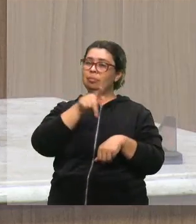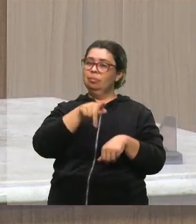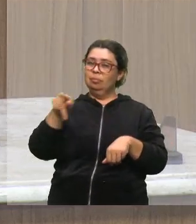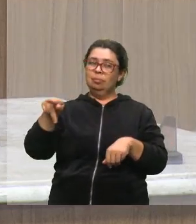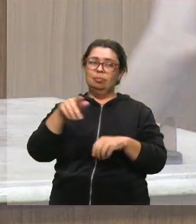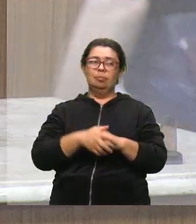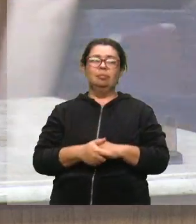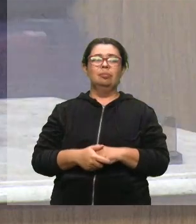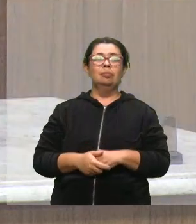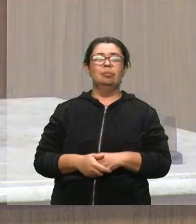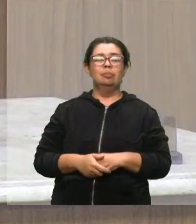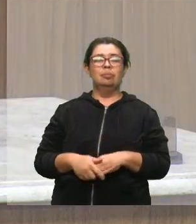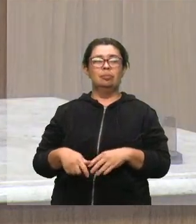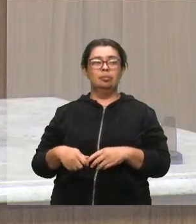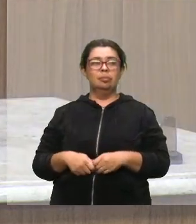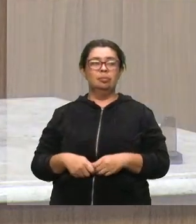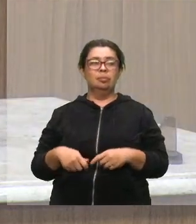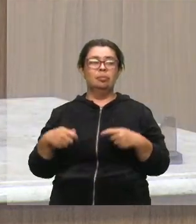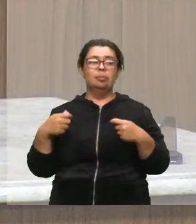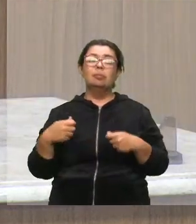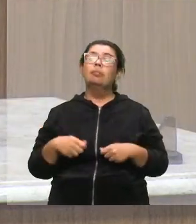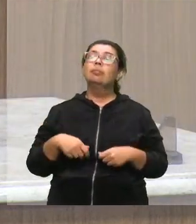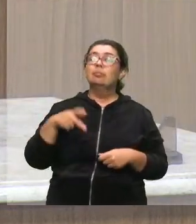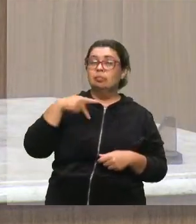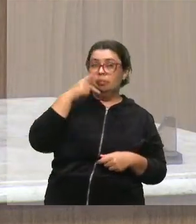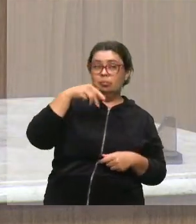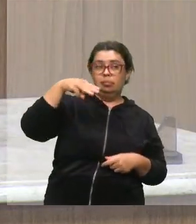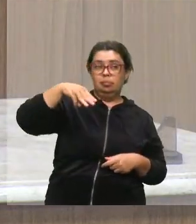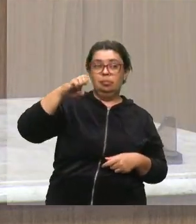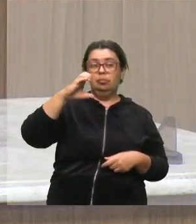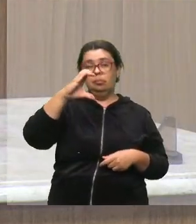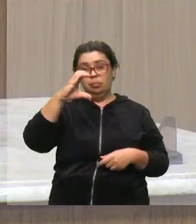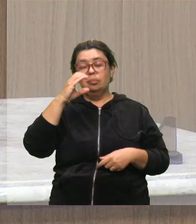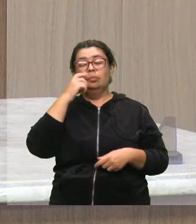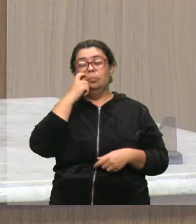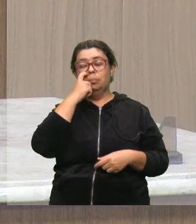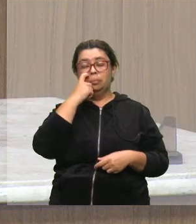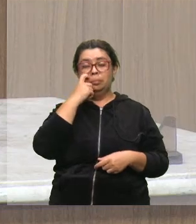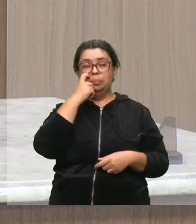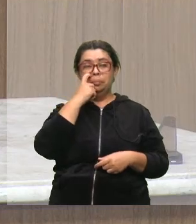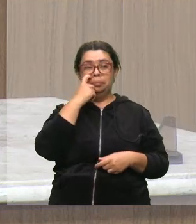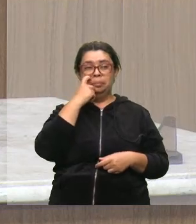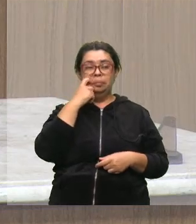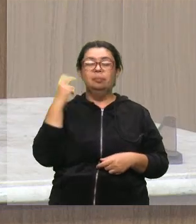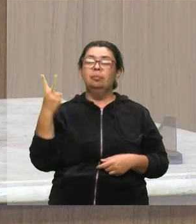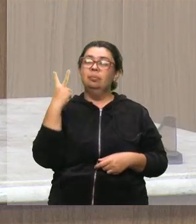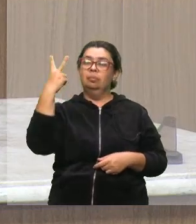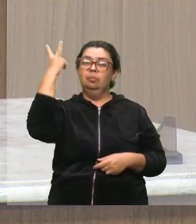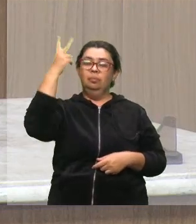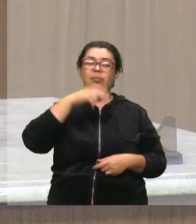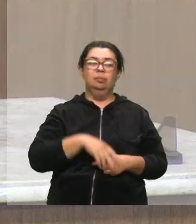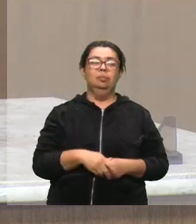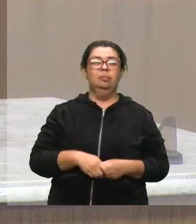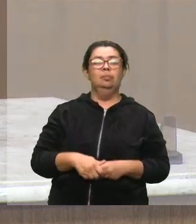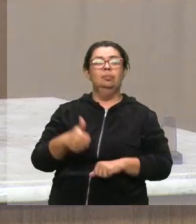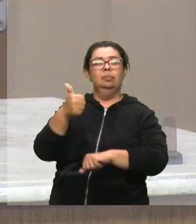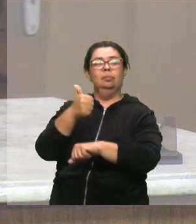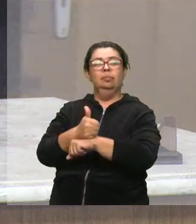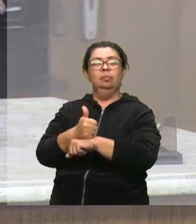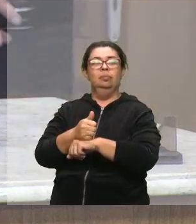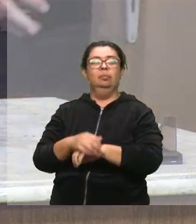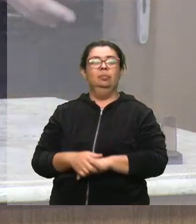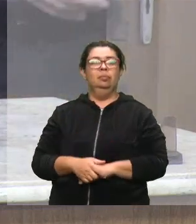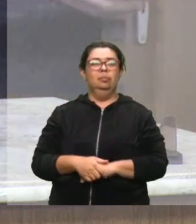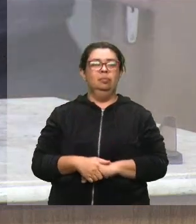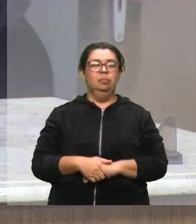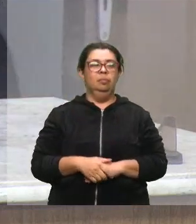qualidade de educação, os indicadores do MEC também estão apontando que a questão da valorização dos profissionais é um